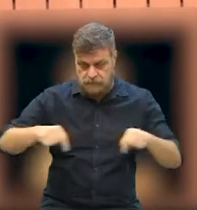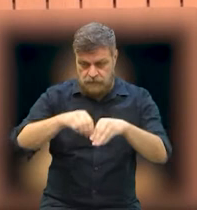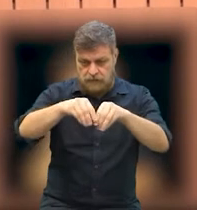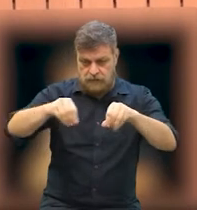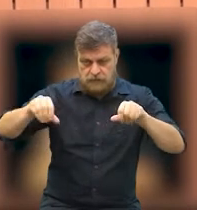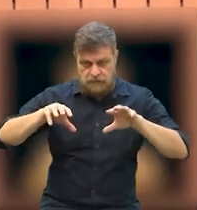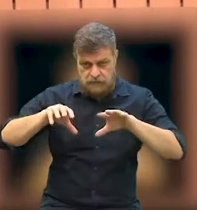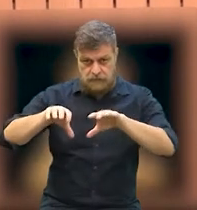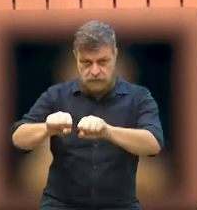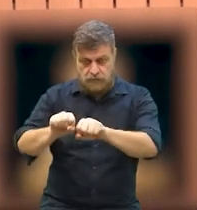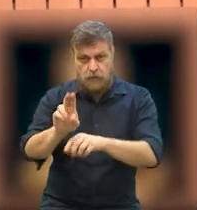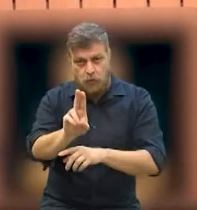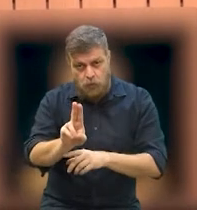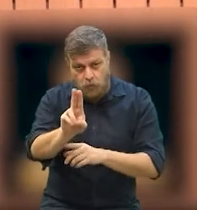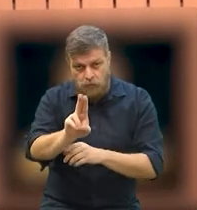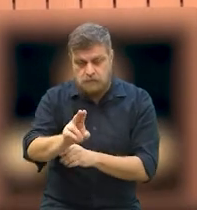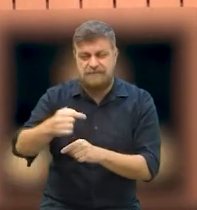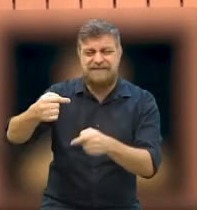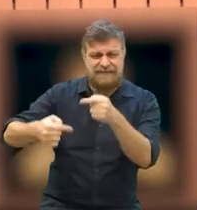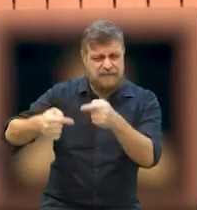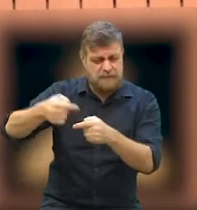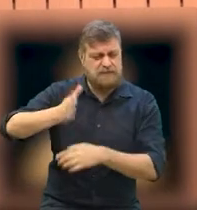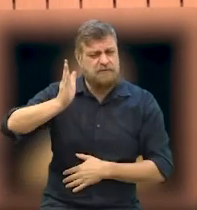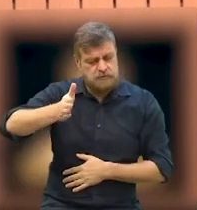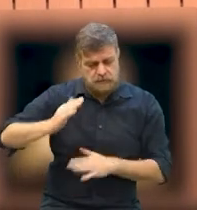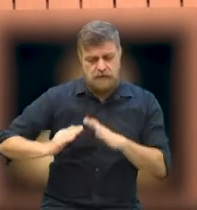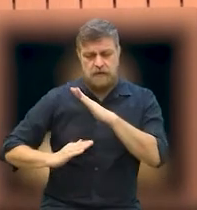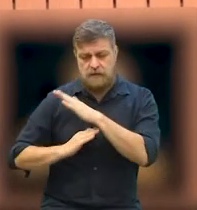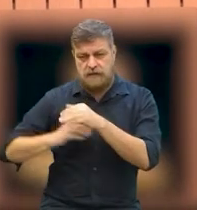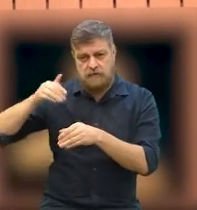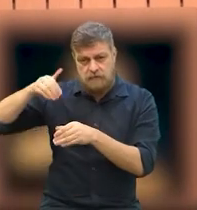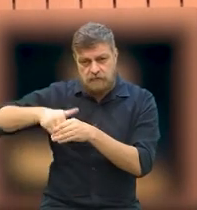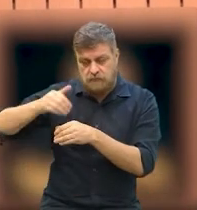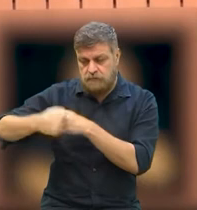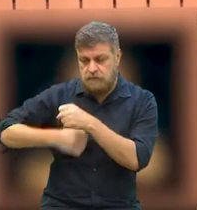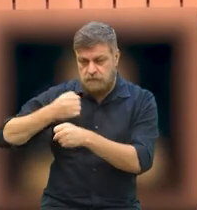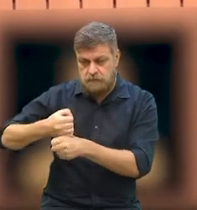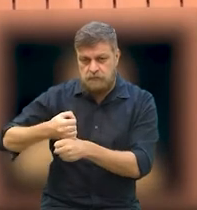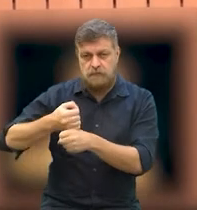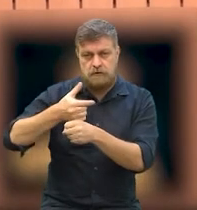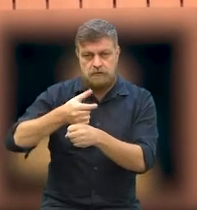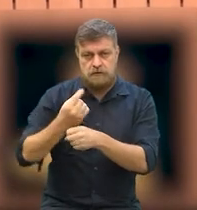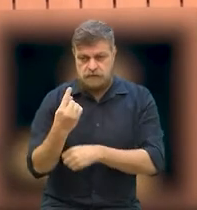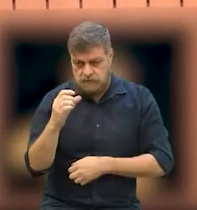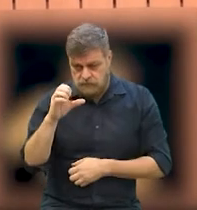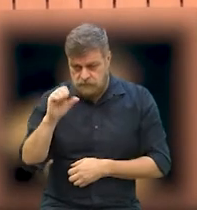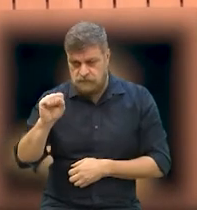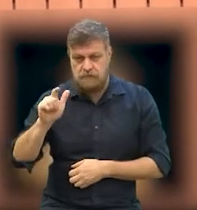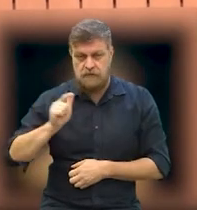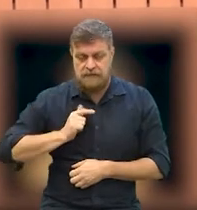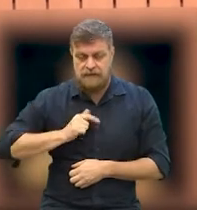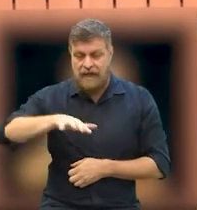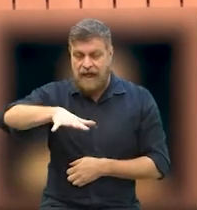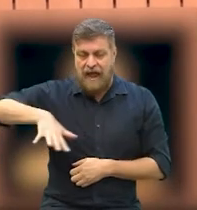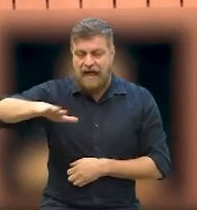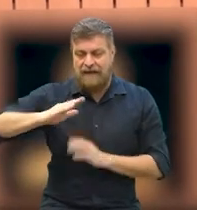de Solo. A Lei de Uso e Ocupação de Solo já foi amplamente debatida e aprovada aqui na Casa em 2018, nos trouxe um parâmetro urbanístico de